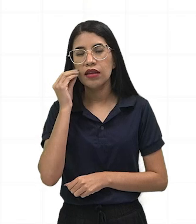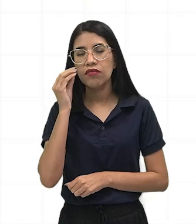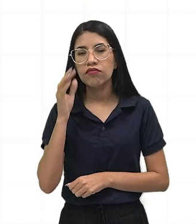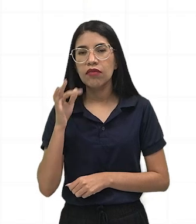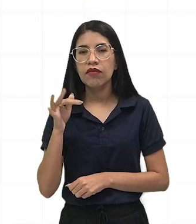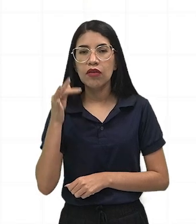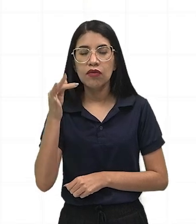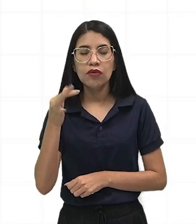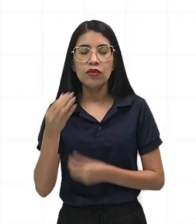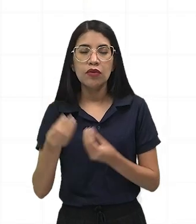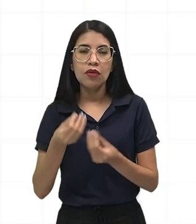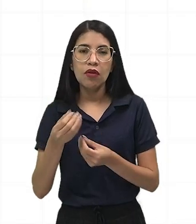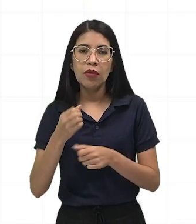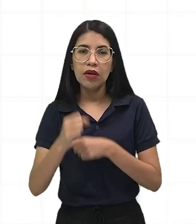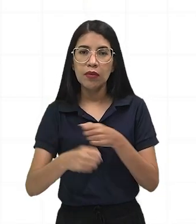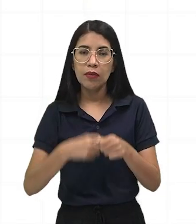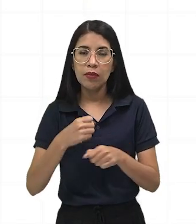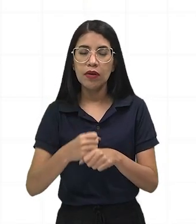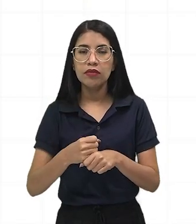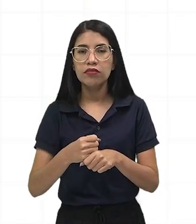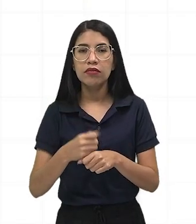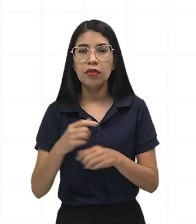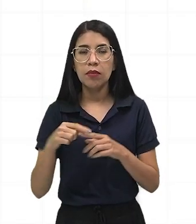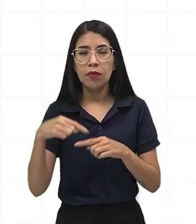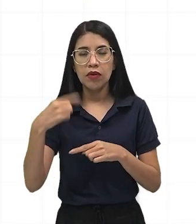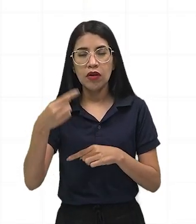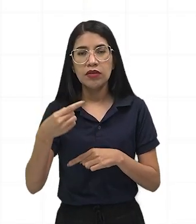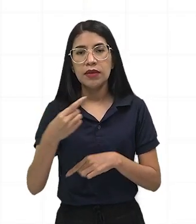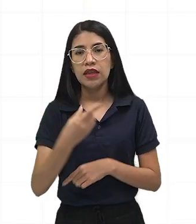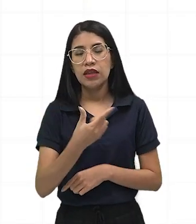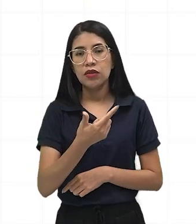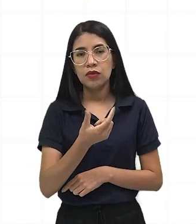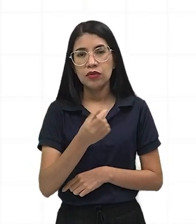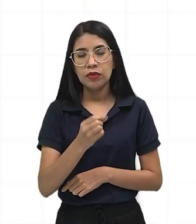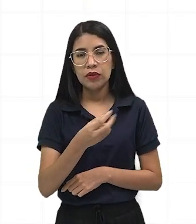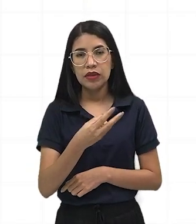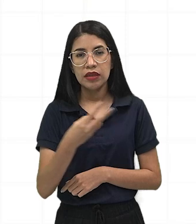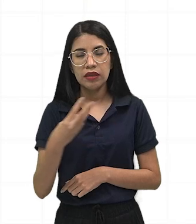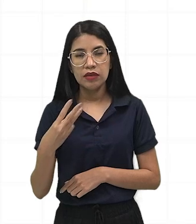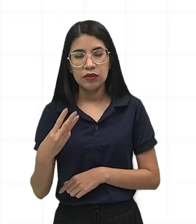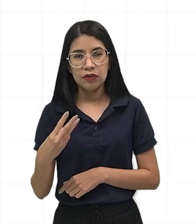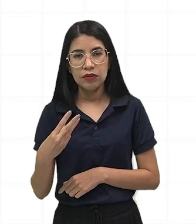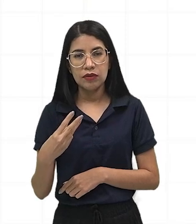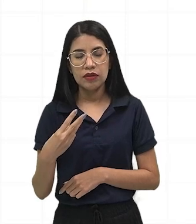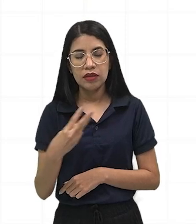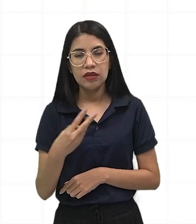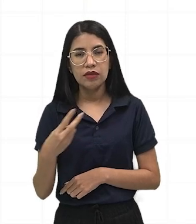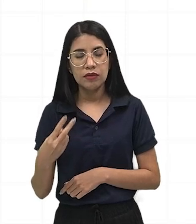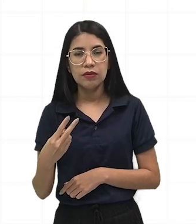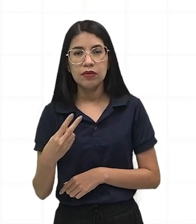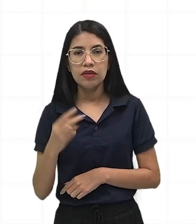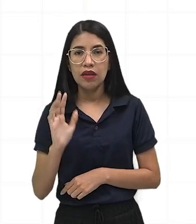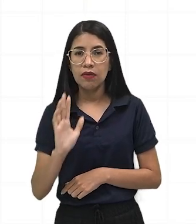10 anos, porque nós teremos agora em 2030 ou 2032, provavelmente 2032,